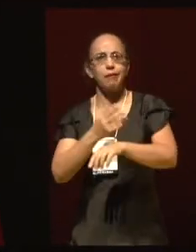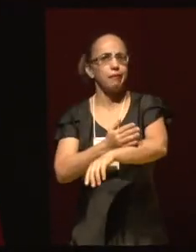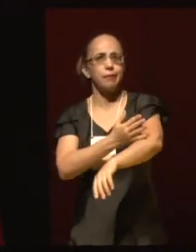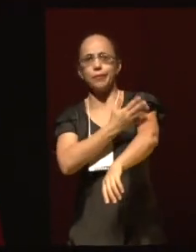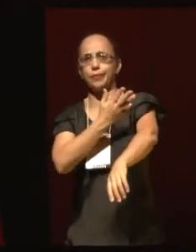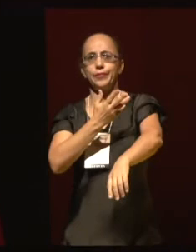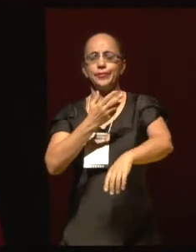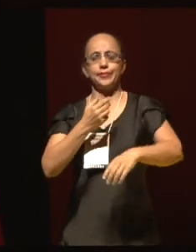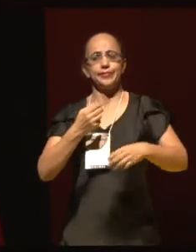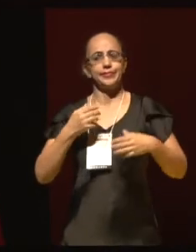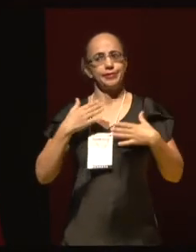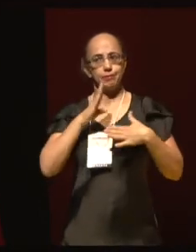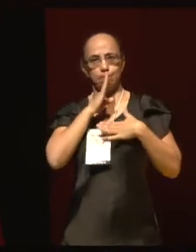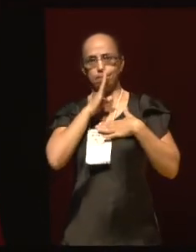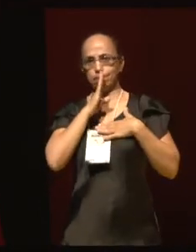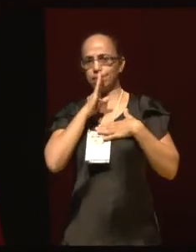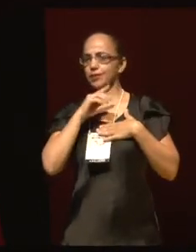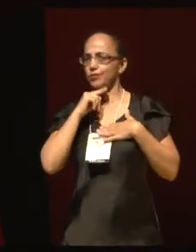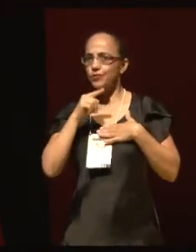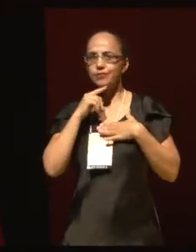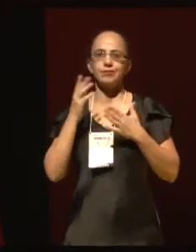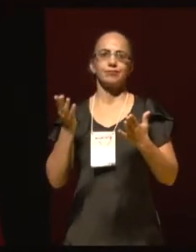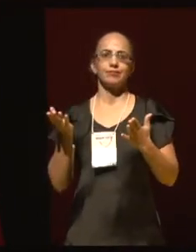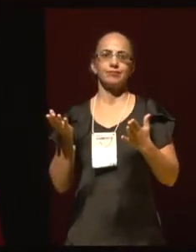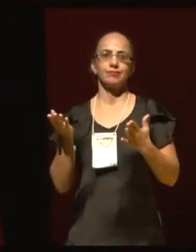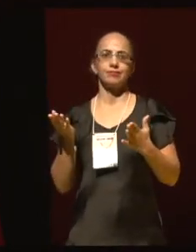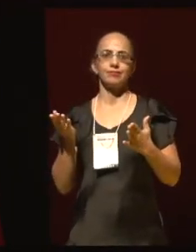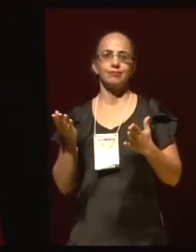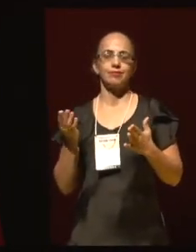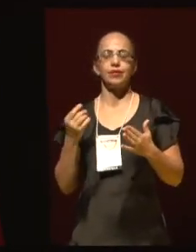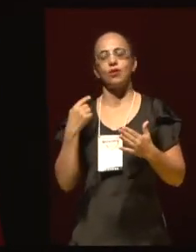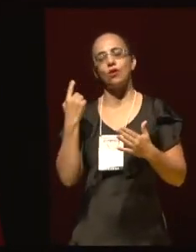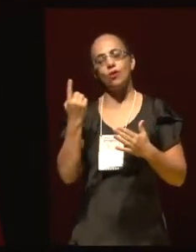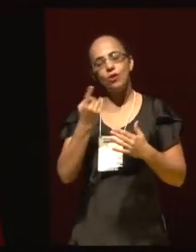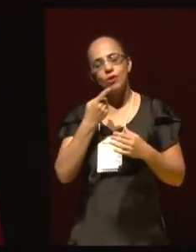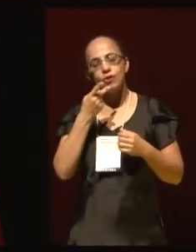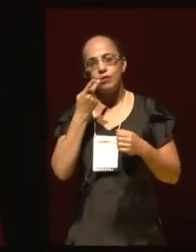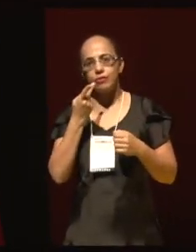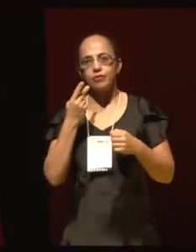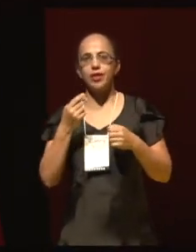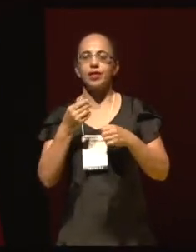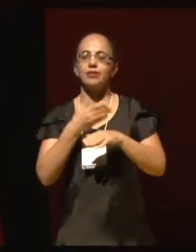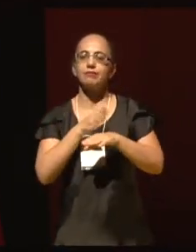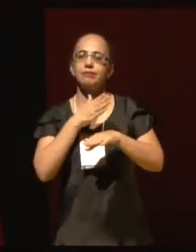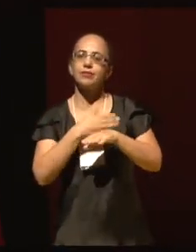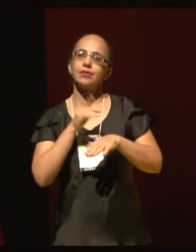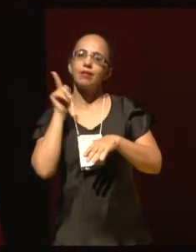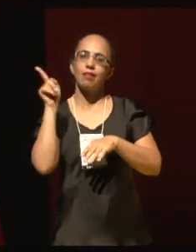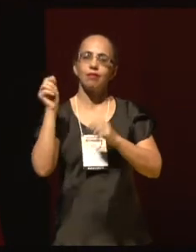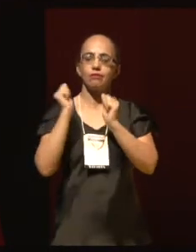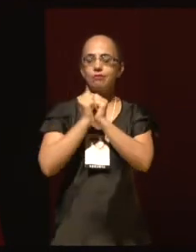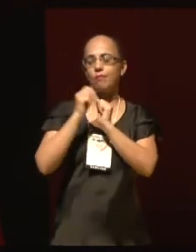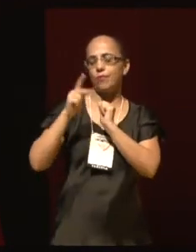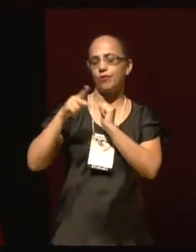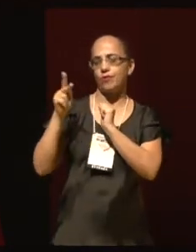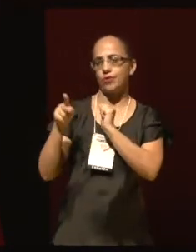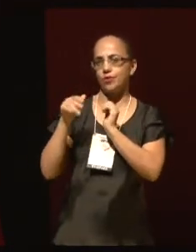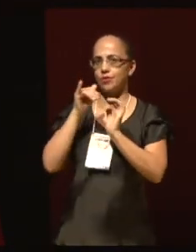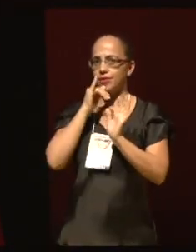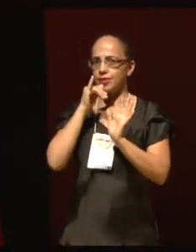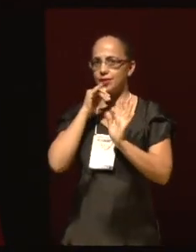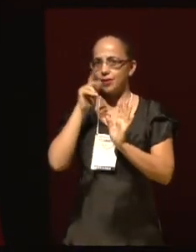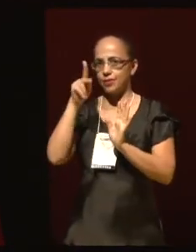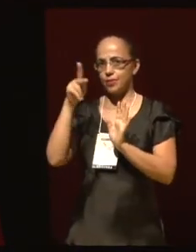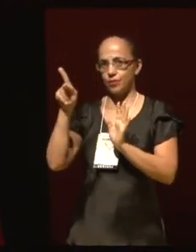lá, na preparação com as professoras, um exercício onde elas vão ficar neutrais